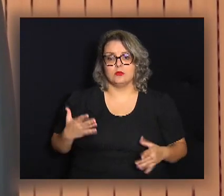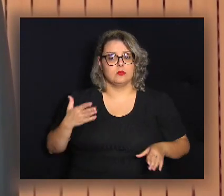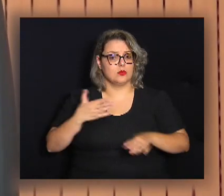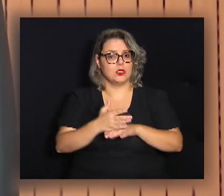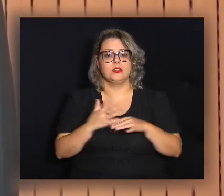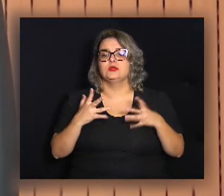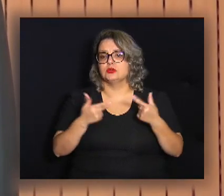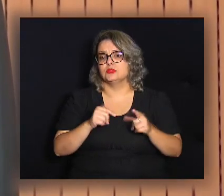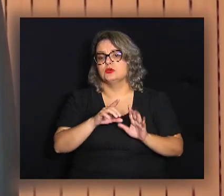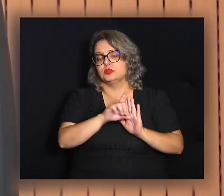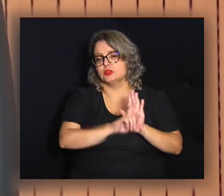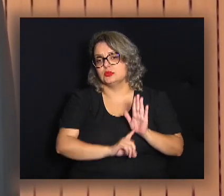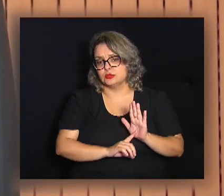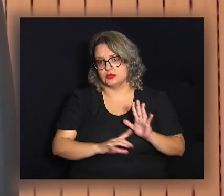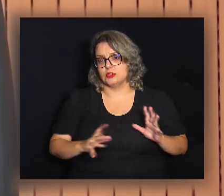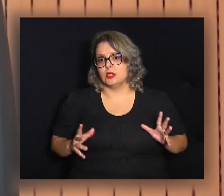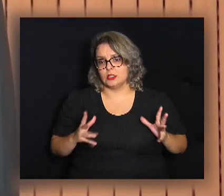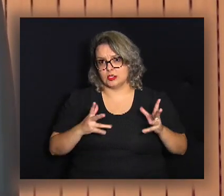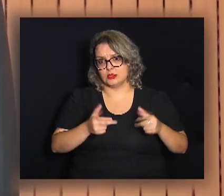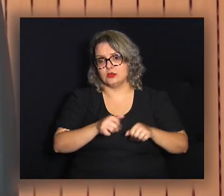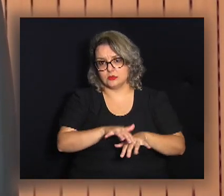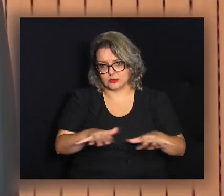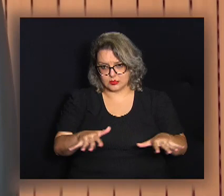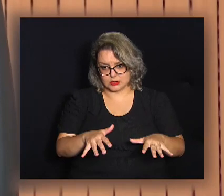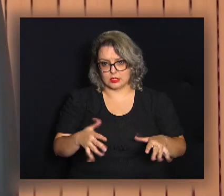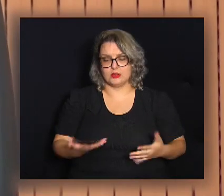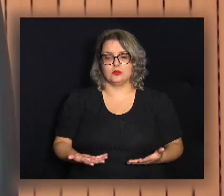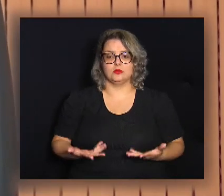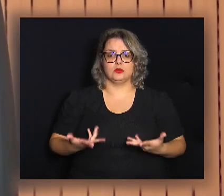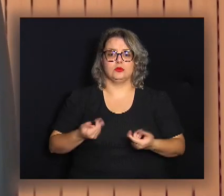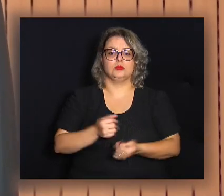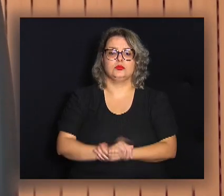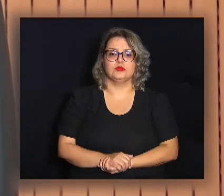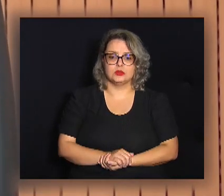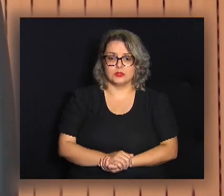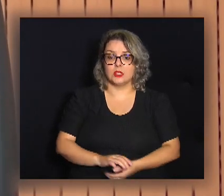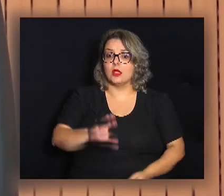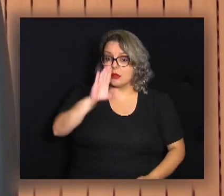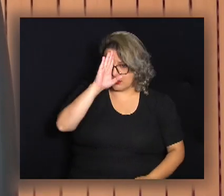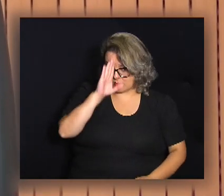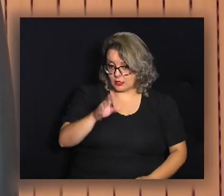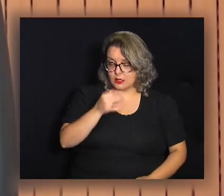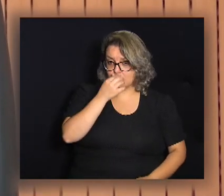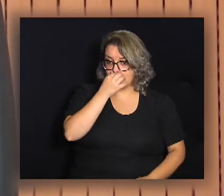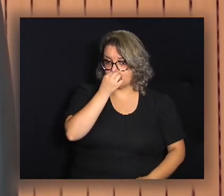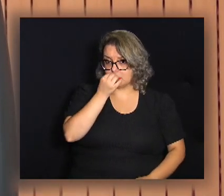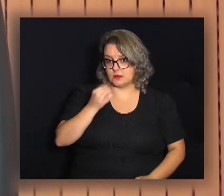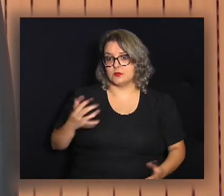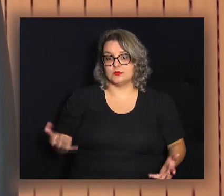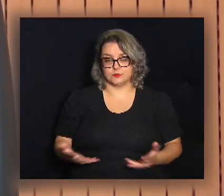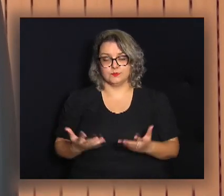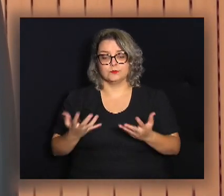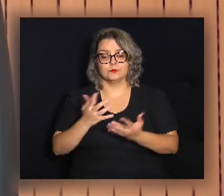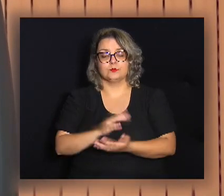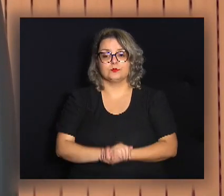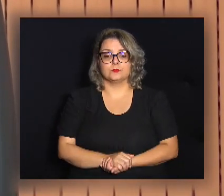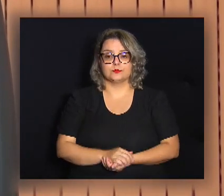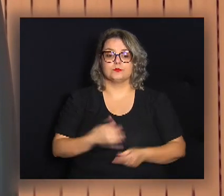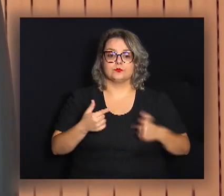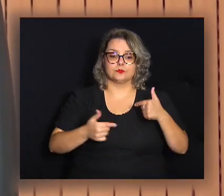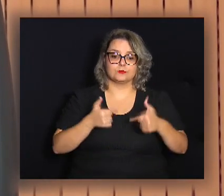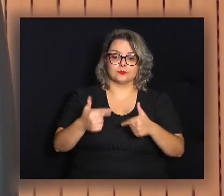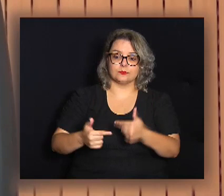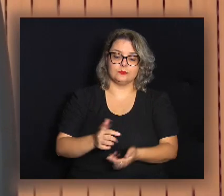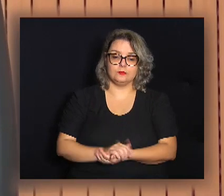um direito com acesso amplo e restrito a todos, e principalmente iniciando esse trabalho